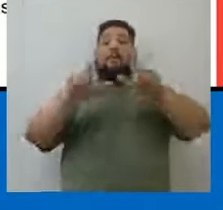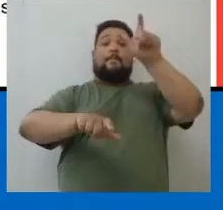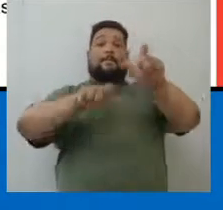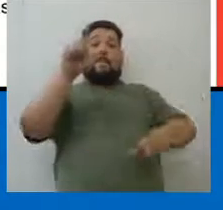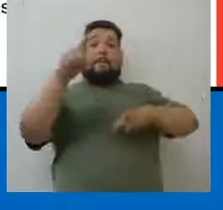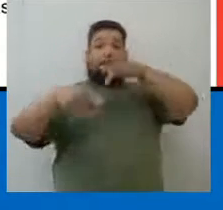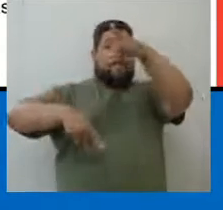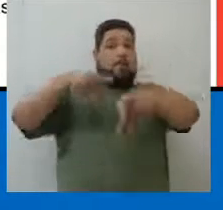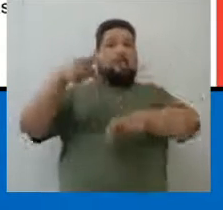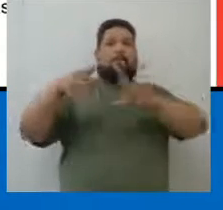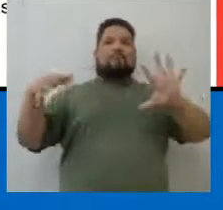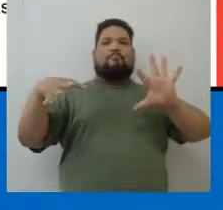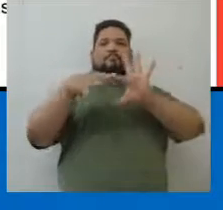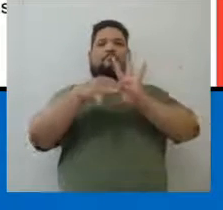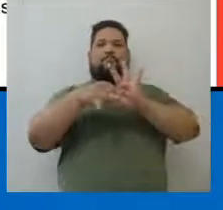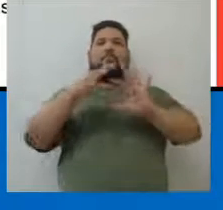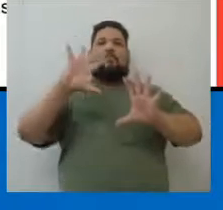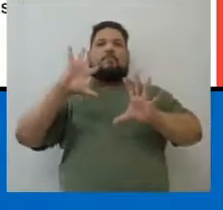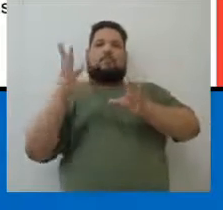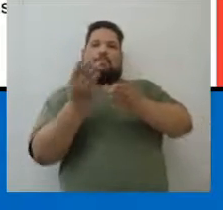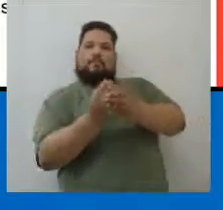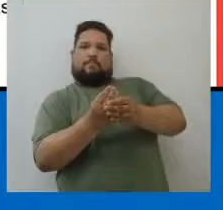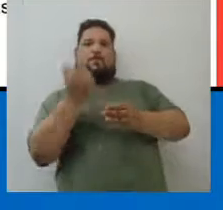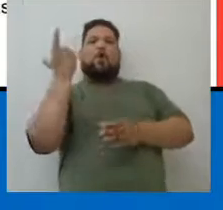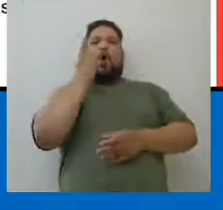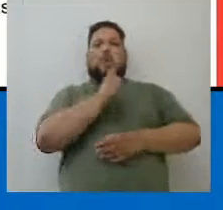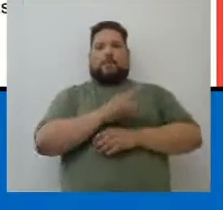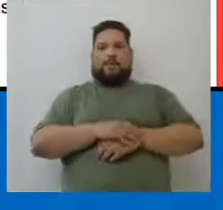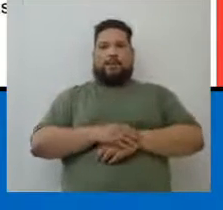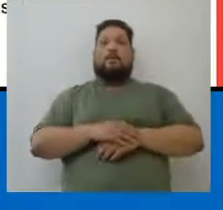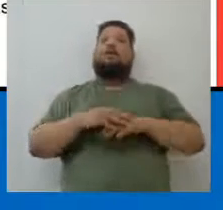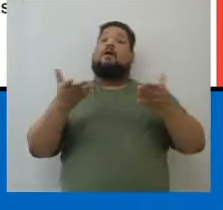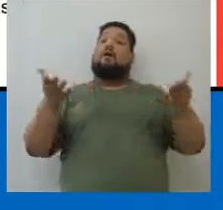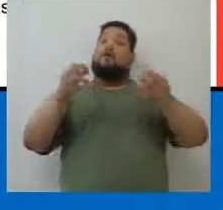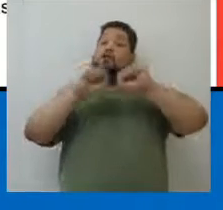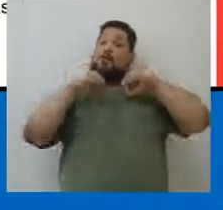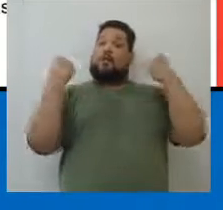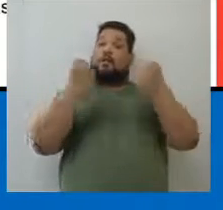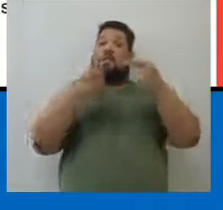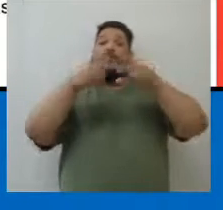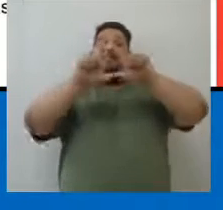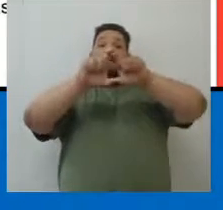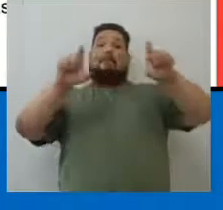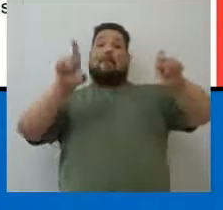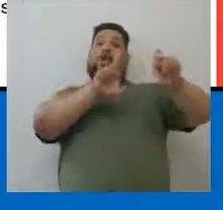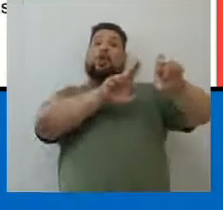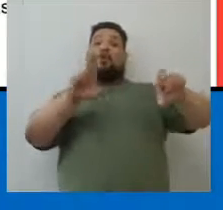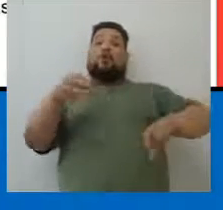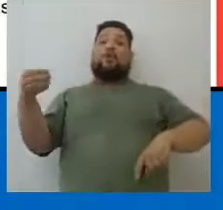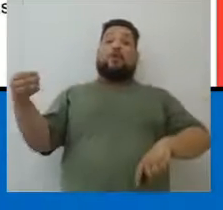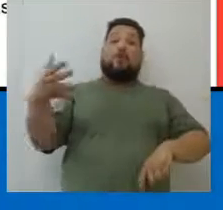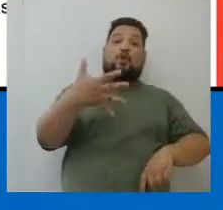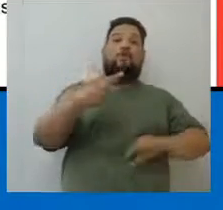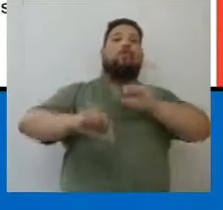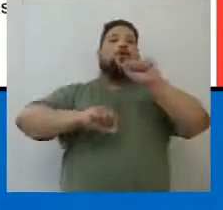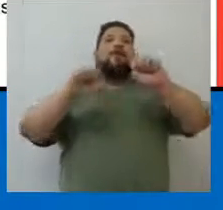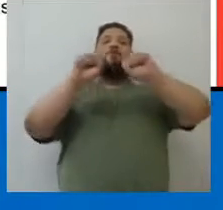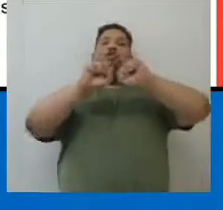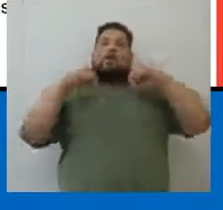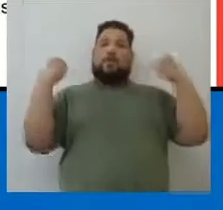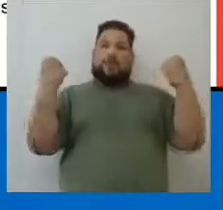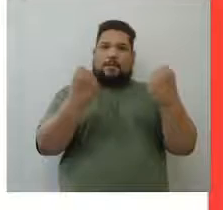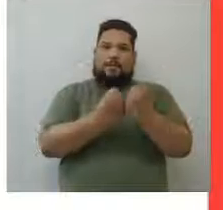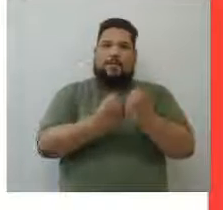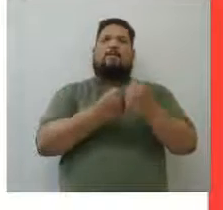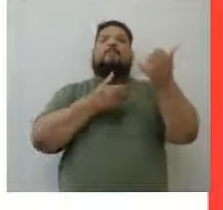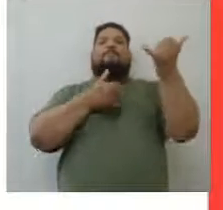mais integrada. E aí a gente vai ganhar um novo título. A sociedade vai ganhar um novo título, que somos nós, né? Vai ganhar o título de Sociedade